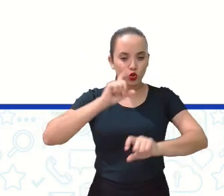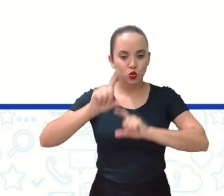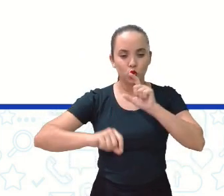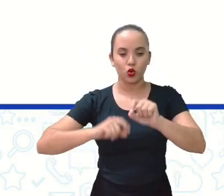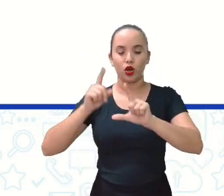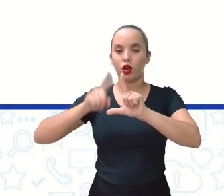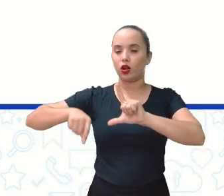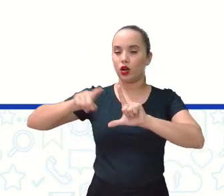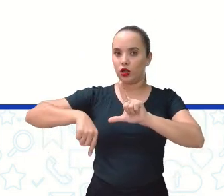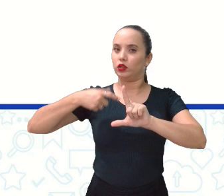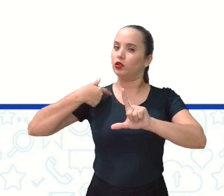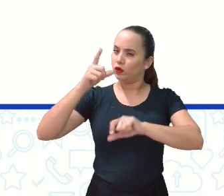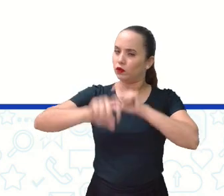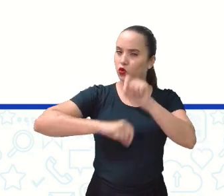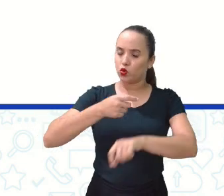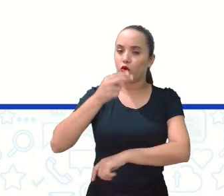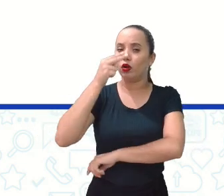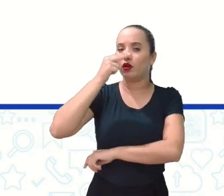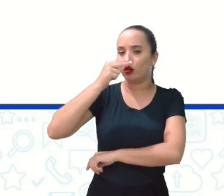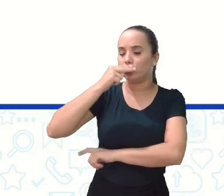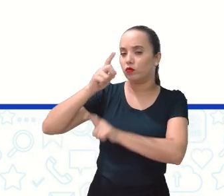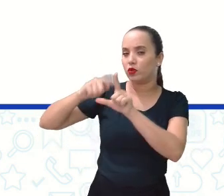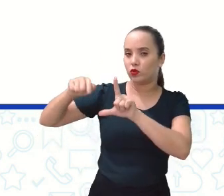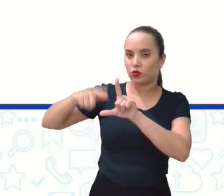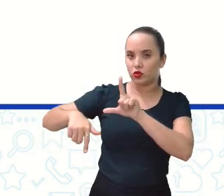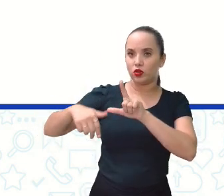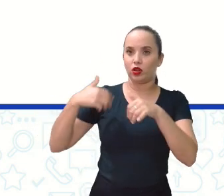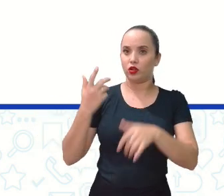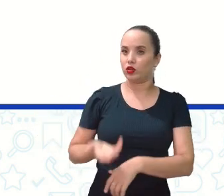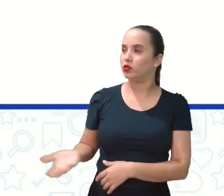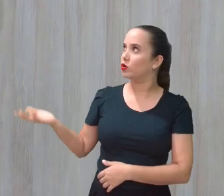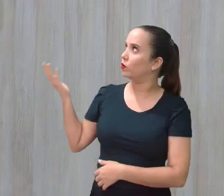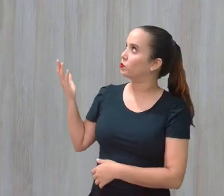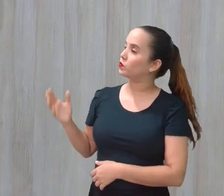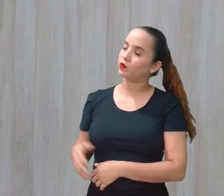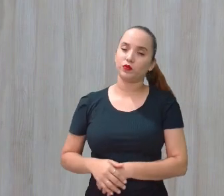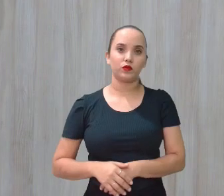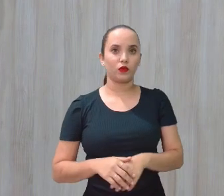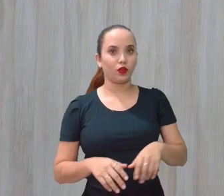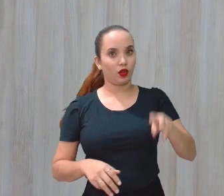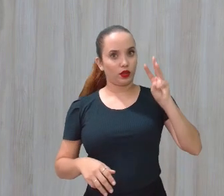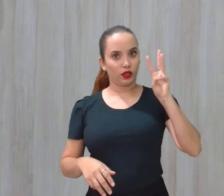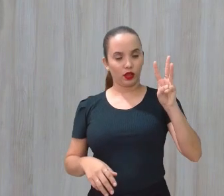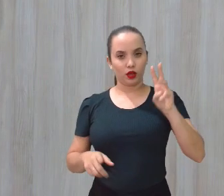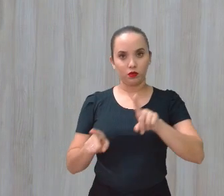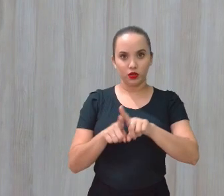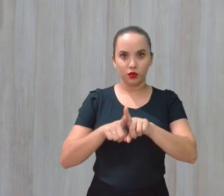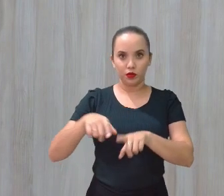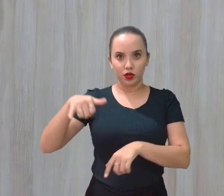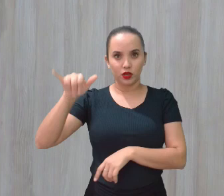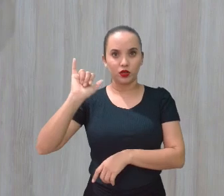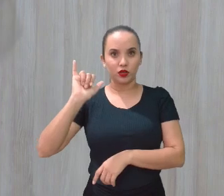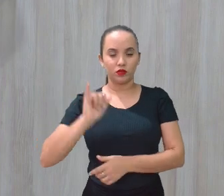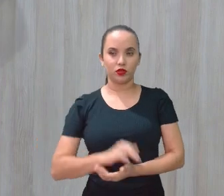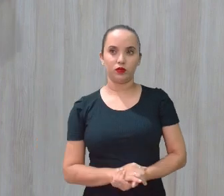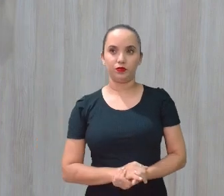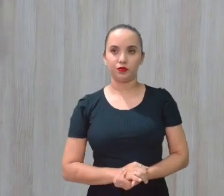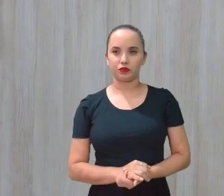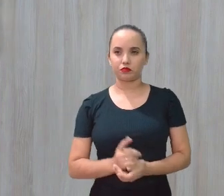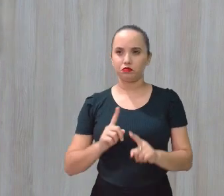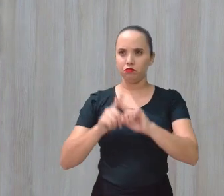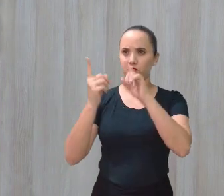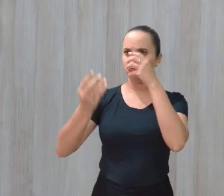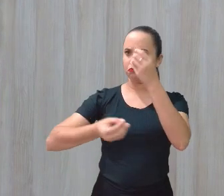letras que a gente acabou de usar no exemplo anterior, tá certo? A letra W e a letra Y. Bom, e como é que eu